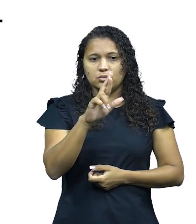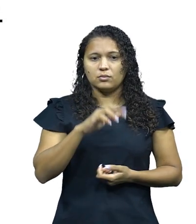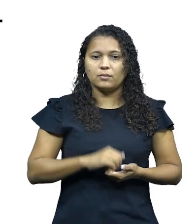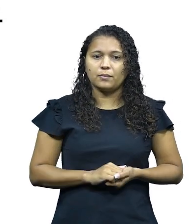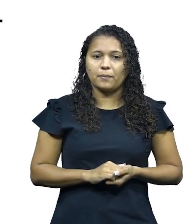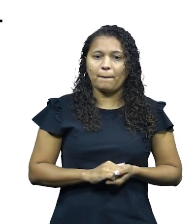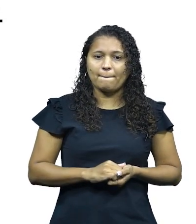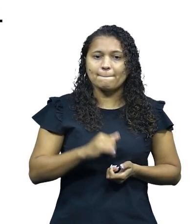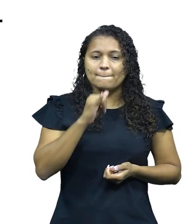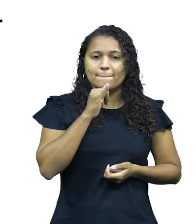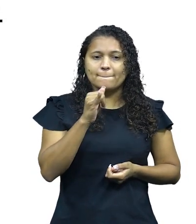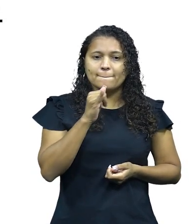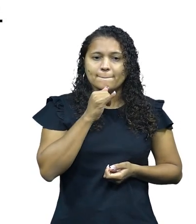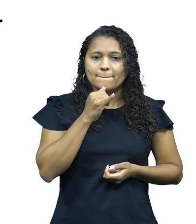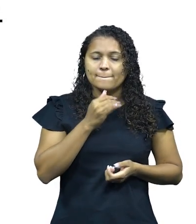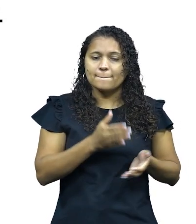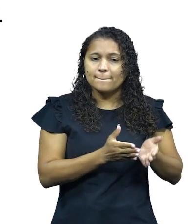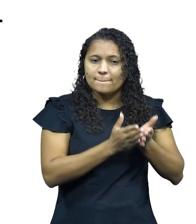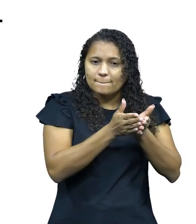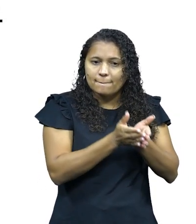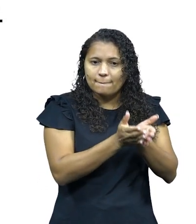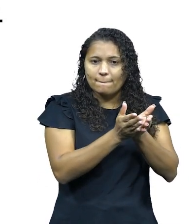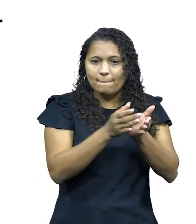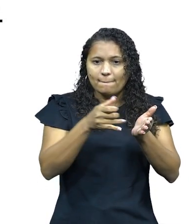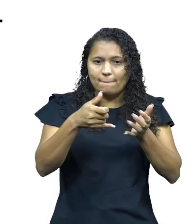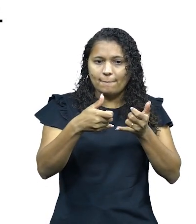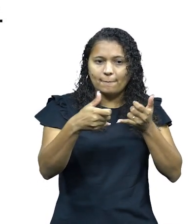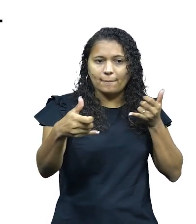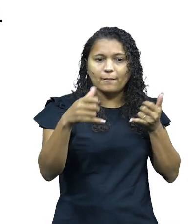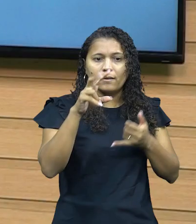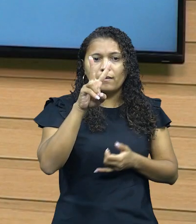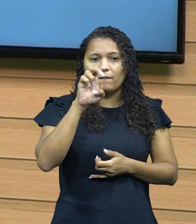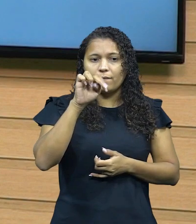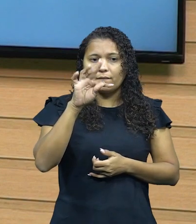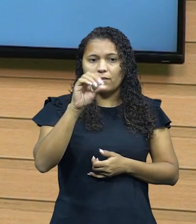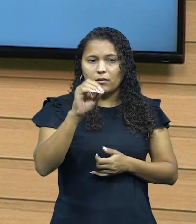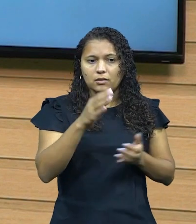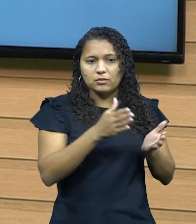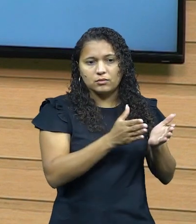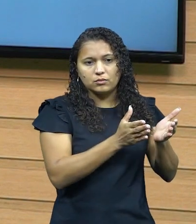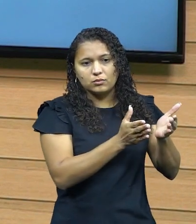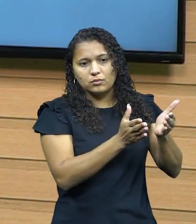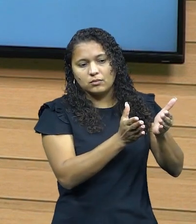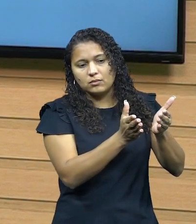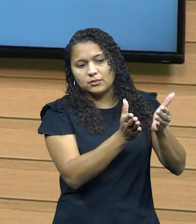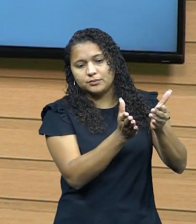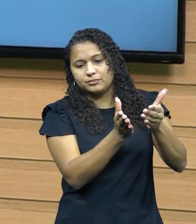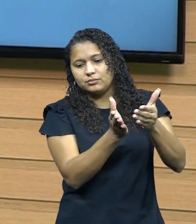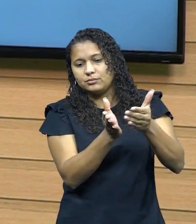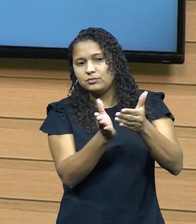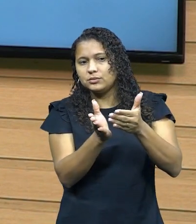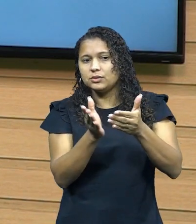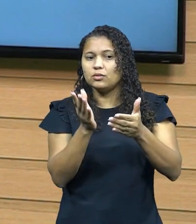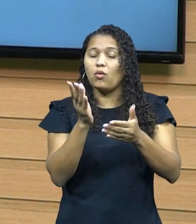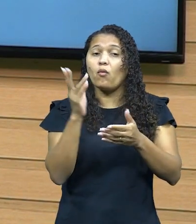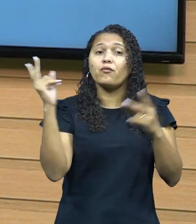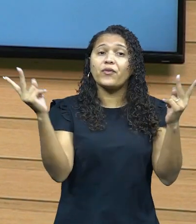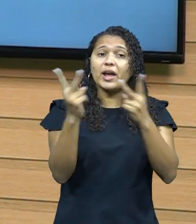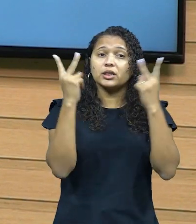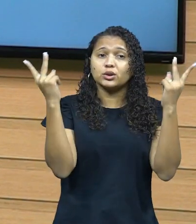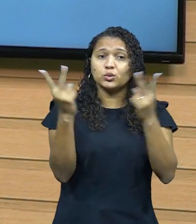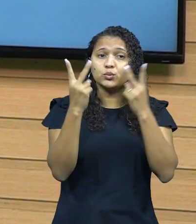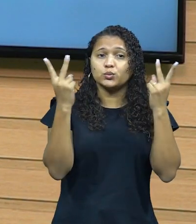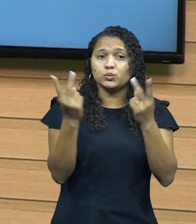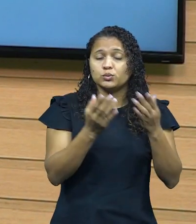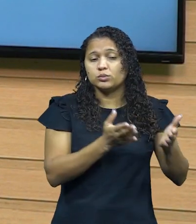significa aproximar a proa do barco na linha do vento. Então você vai virar essa proa para a linha do vento, para onde